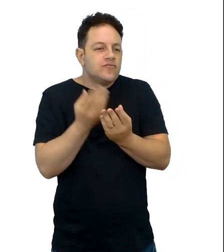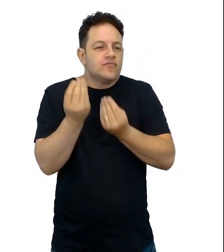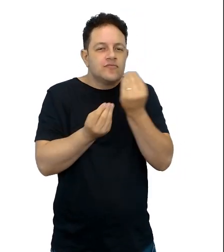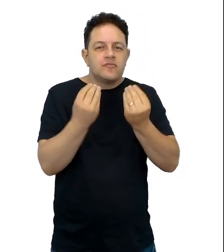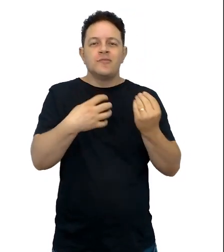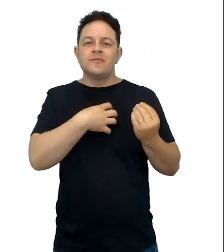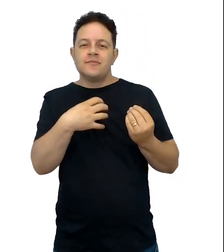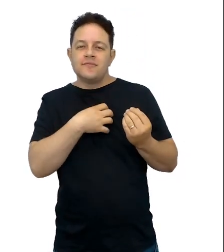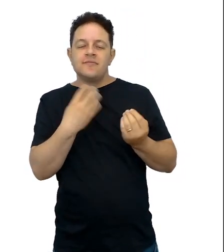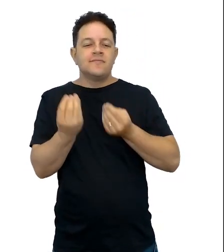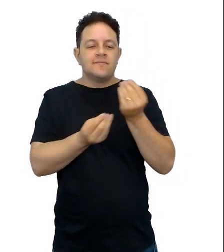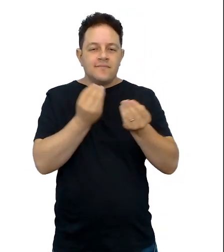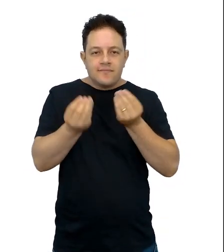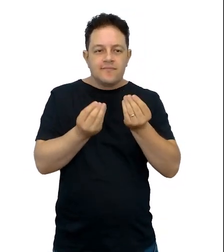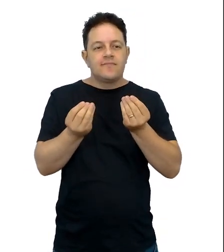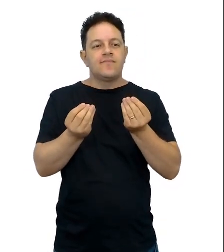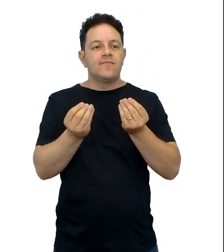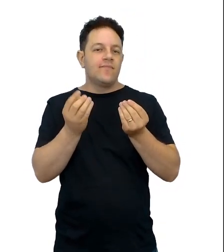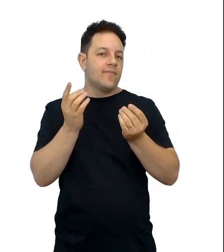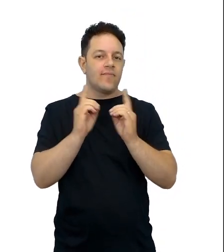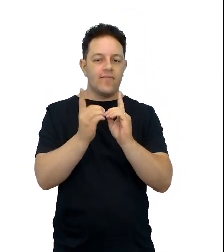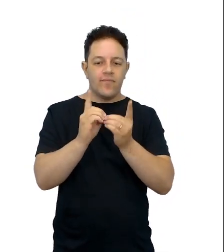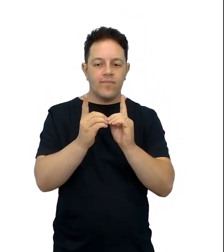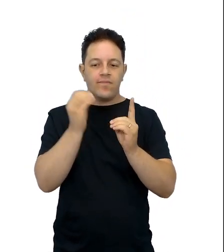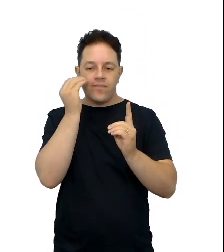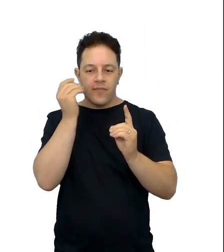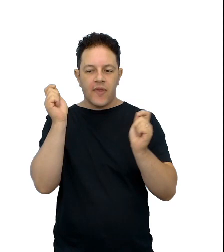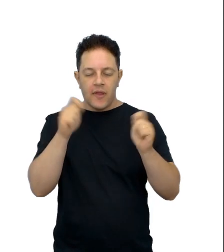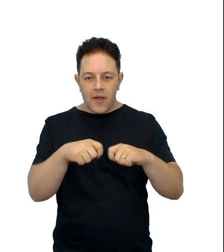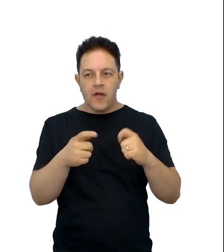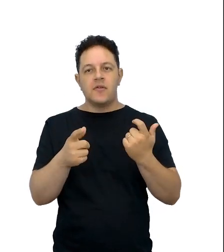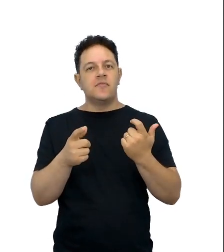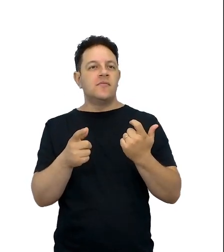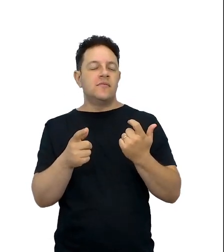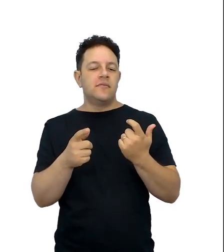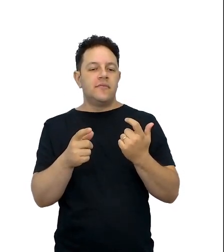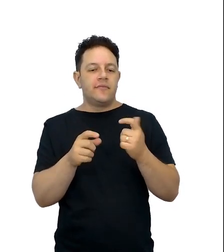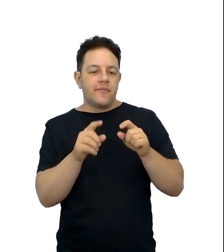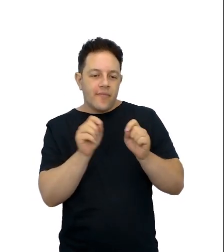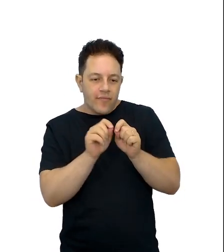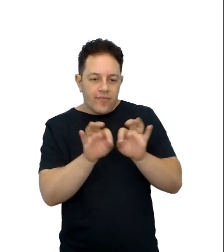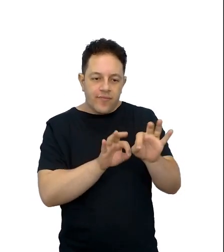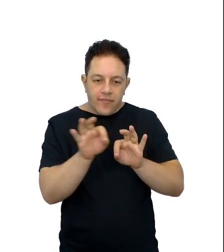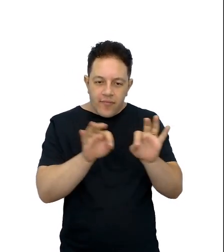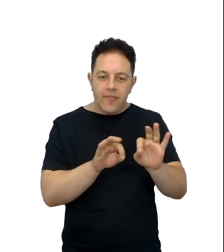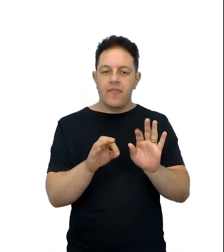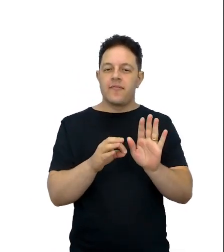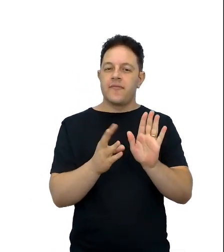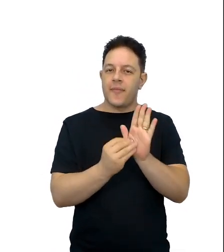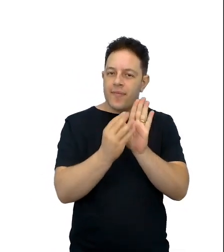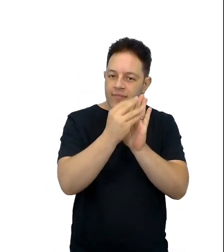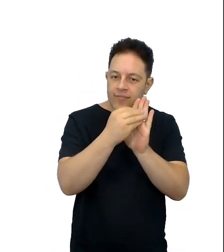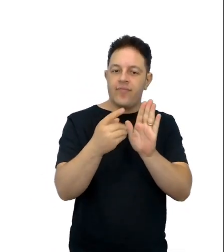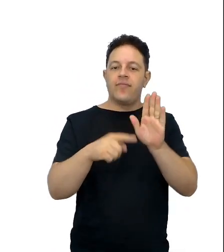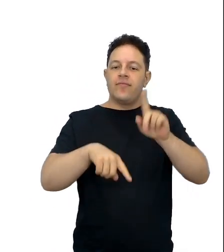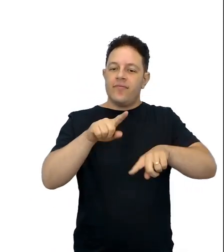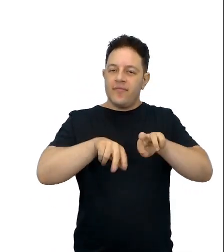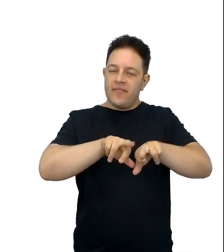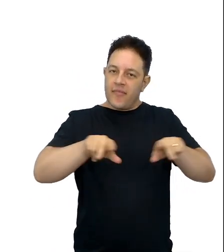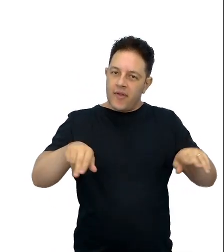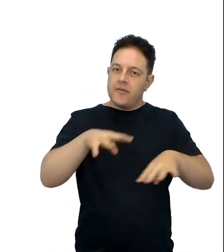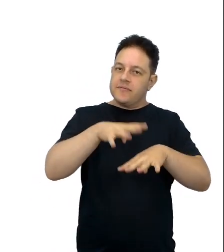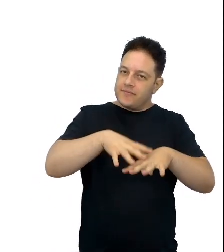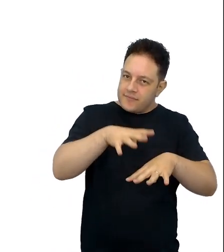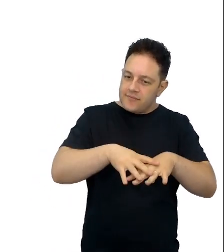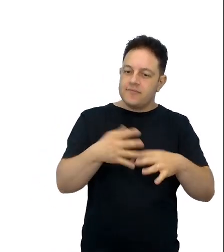para desenvolver esses conteúdos matemáticos, né, ou objetos de conhecimentos matemáticos,